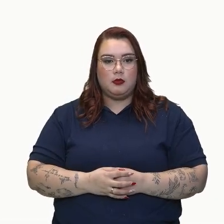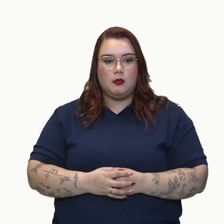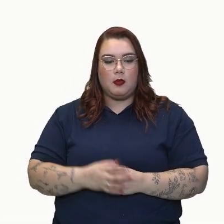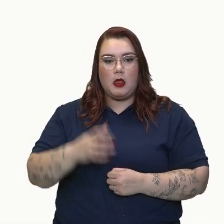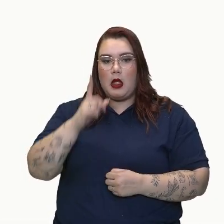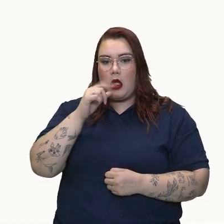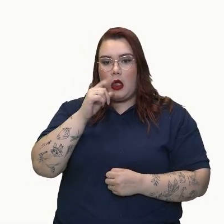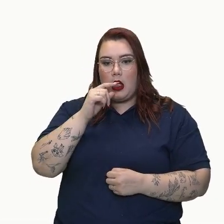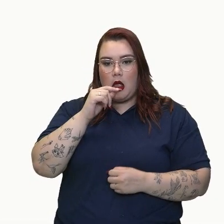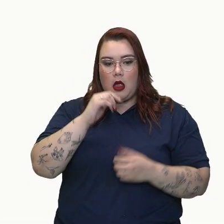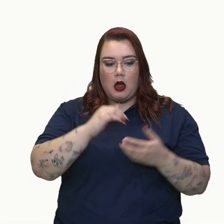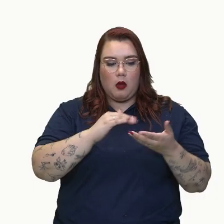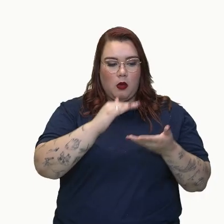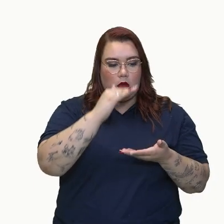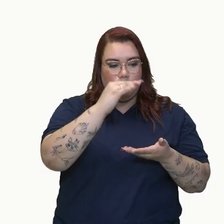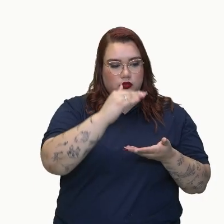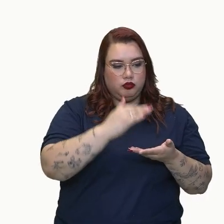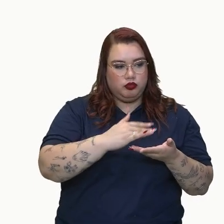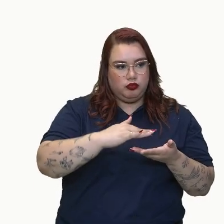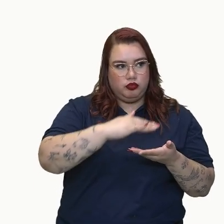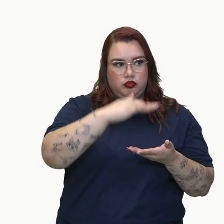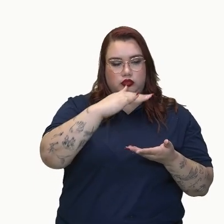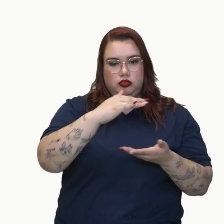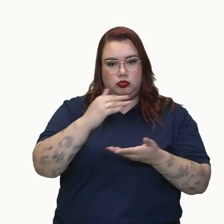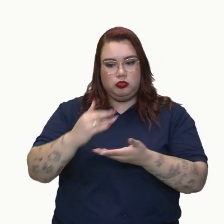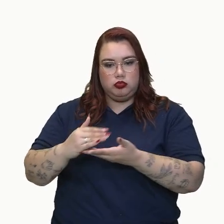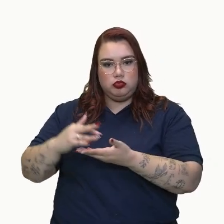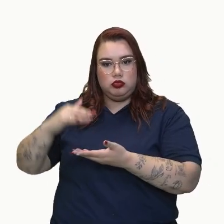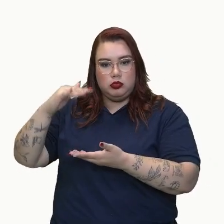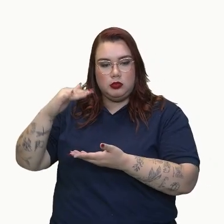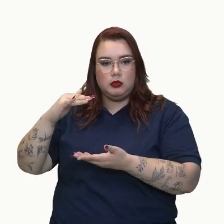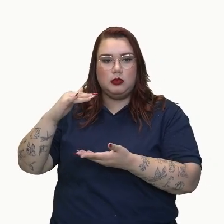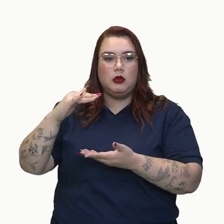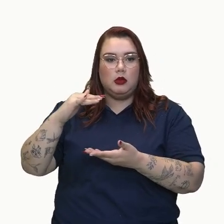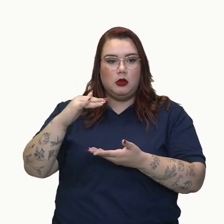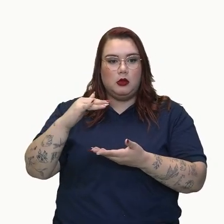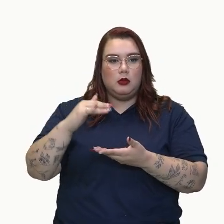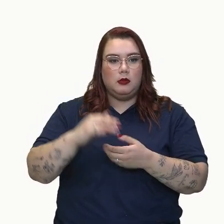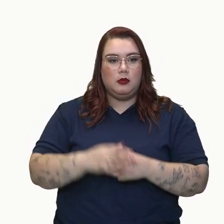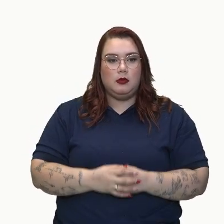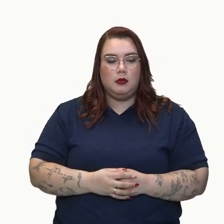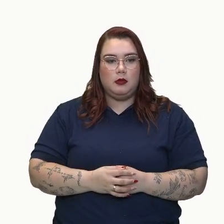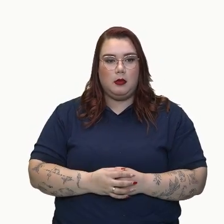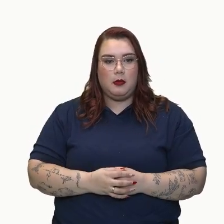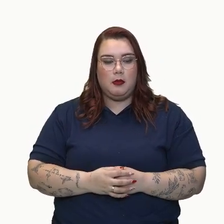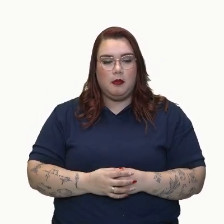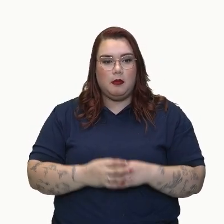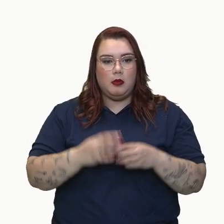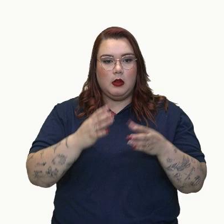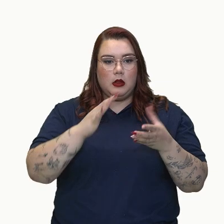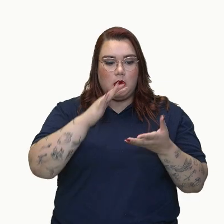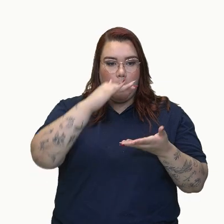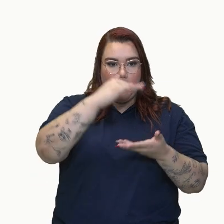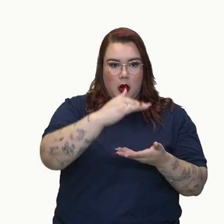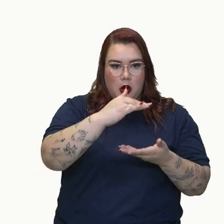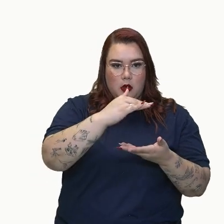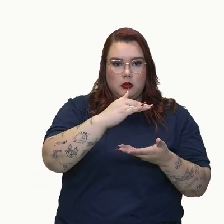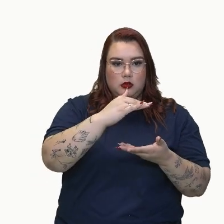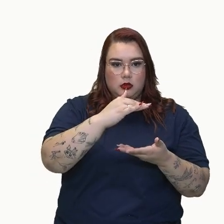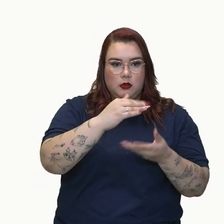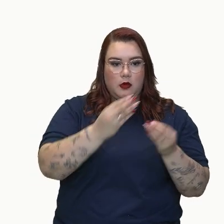Enche de água. E aí, nos 2, você vai colocar aqui um pão. Você vai pegar um